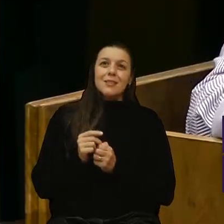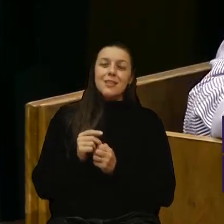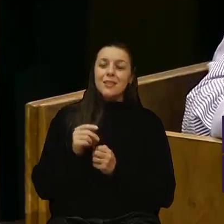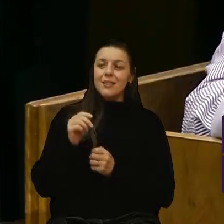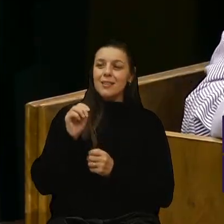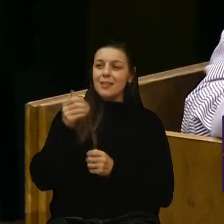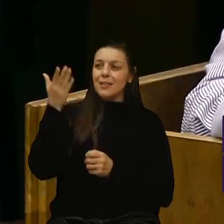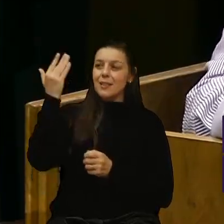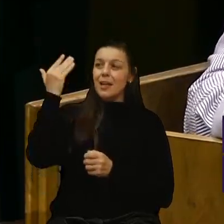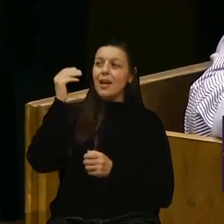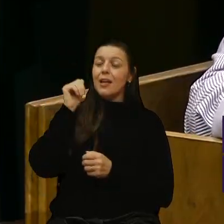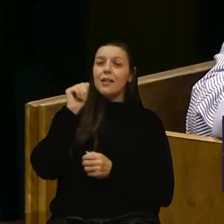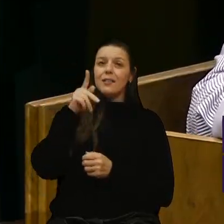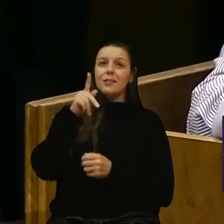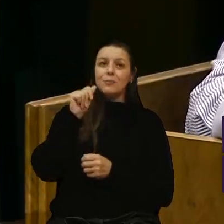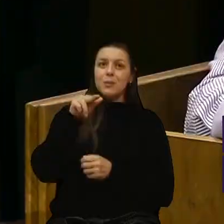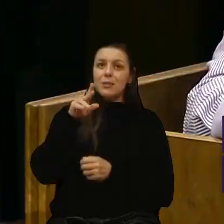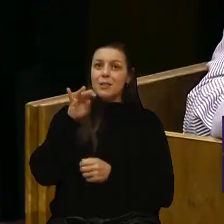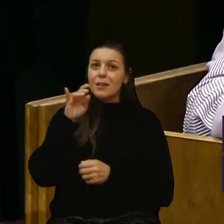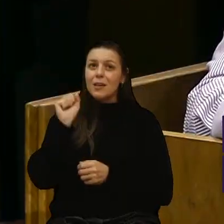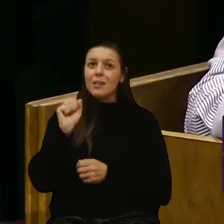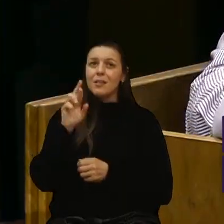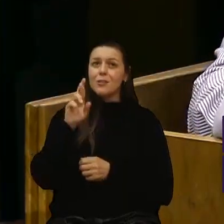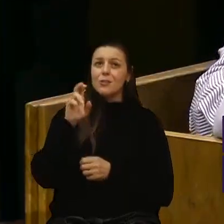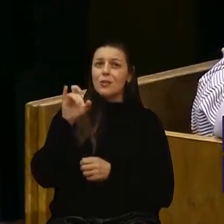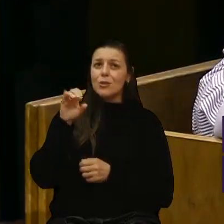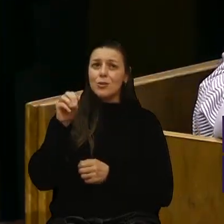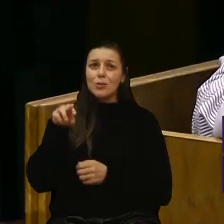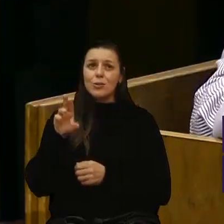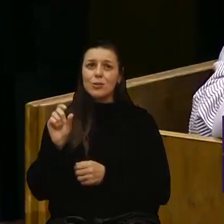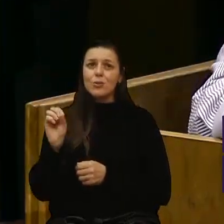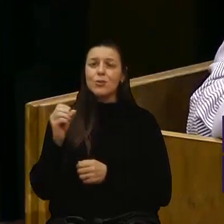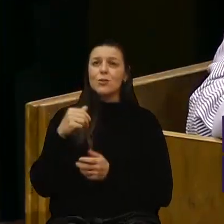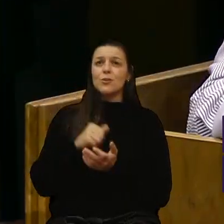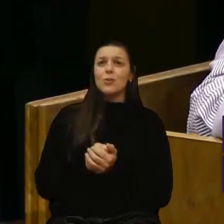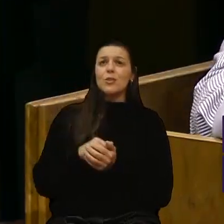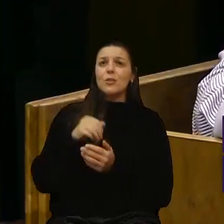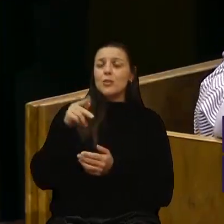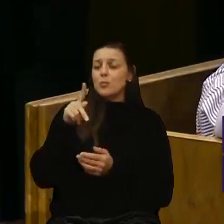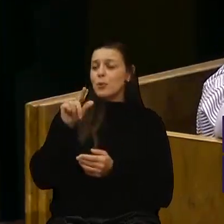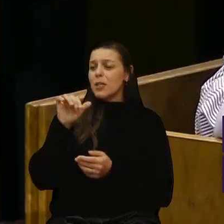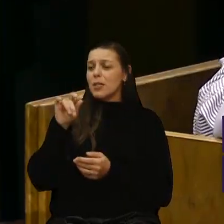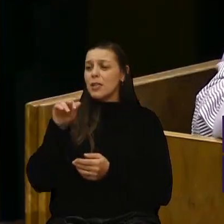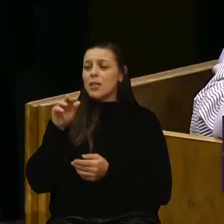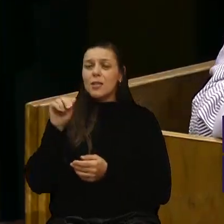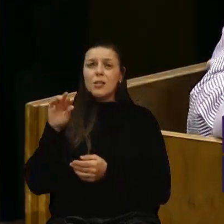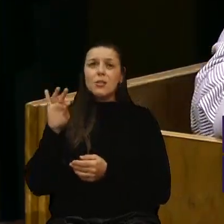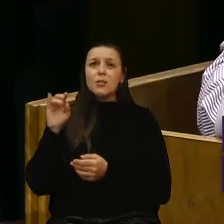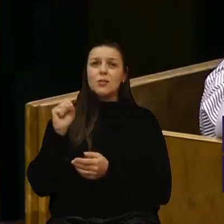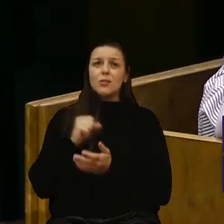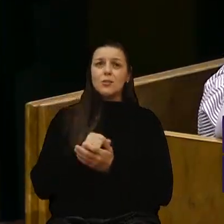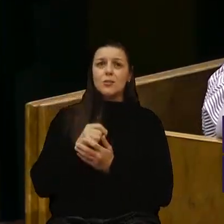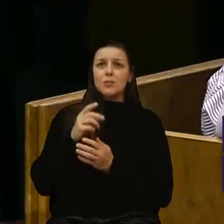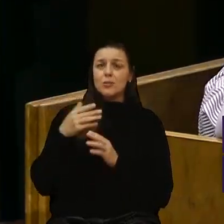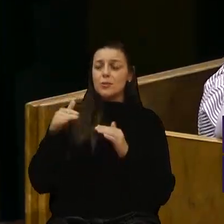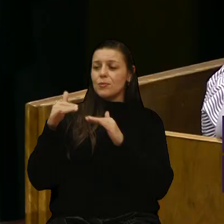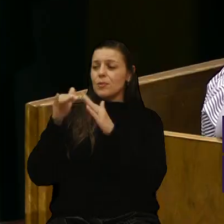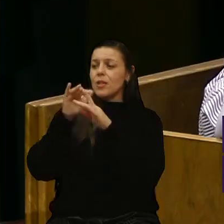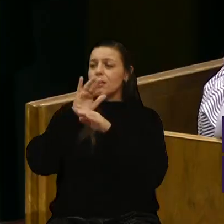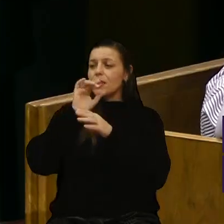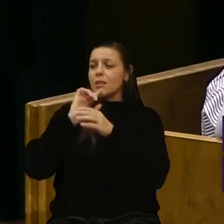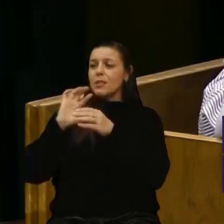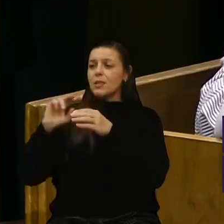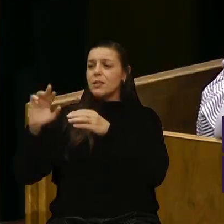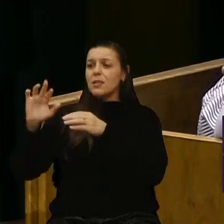lá do Pantanal, lá do Reolon, lá da Chapa do Planalto, lá do Parque dos Pinhais e de tantos